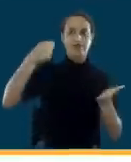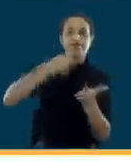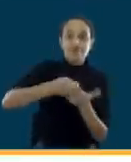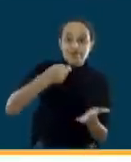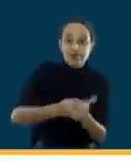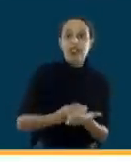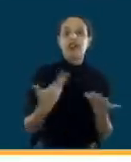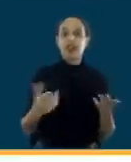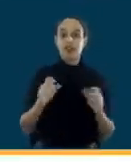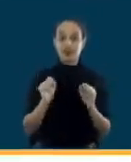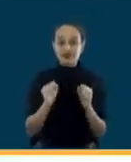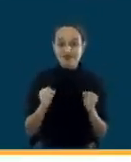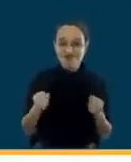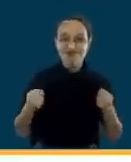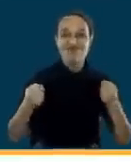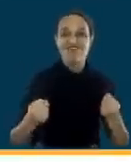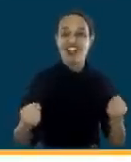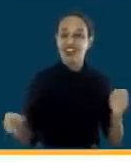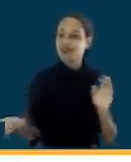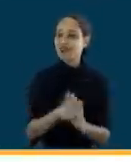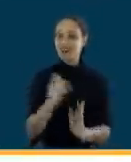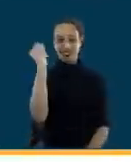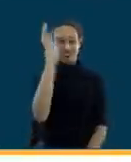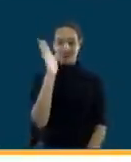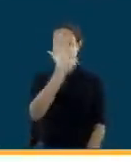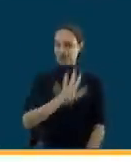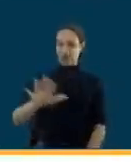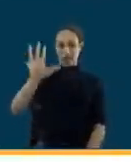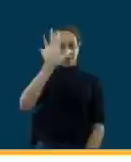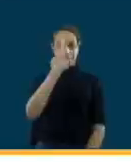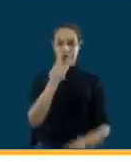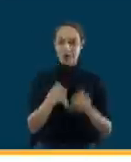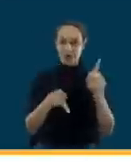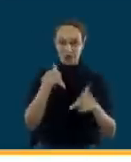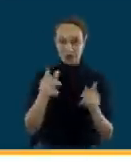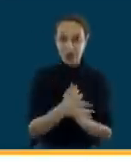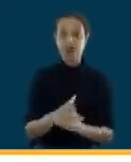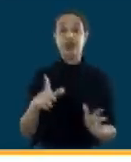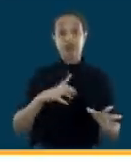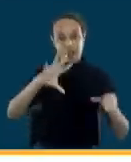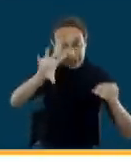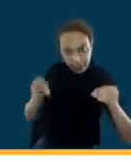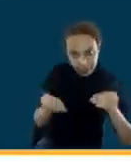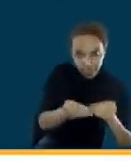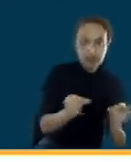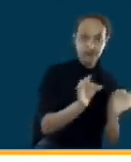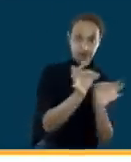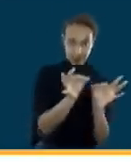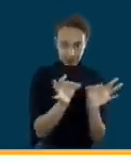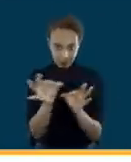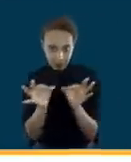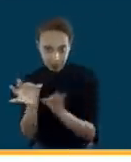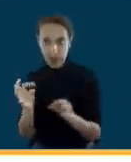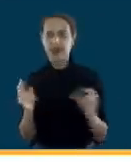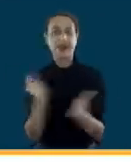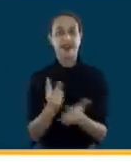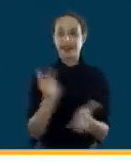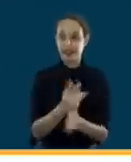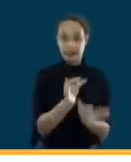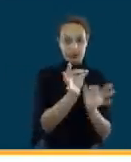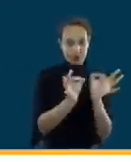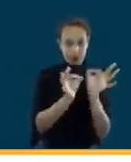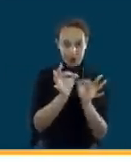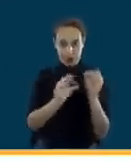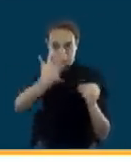povo brasileiro, né? E depois as MPs, né, que recebem emendas e também mais costuras, é sempre um costurar, é sempre um